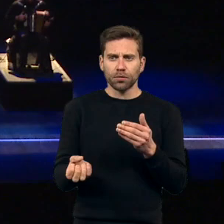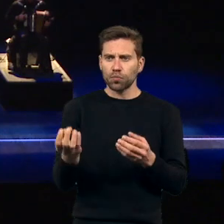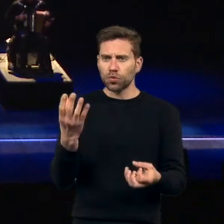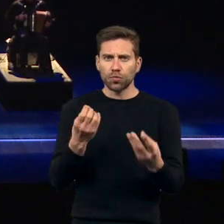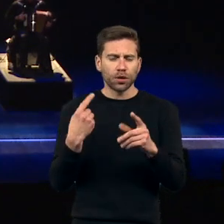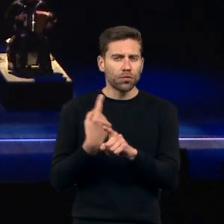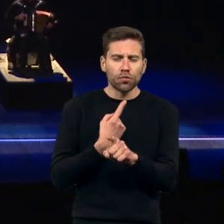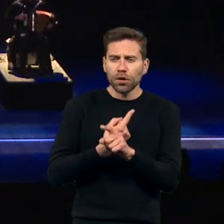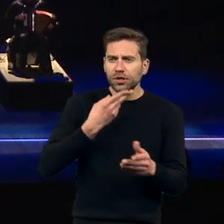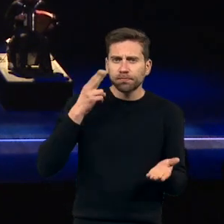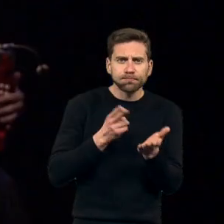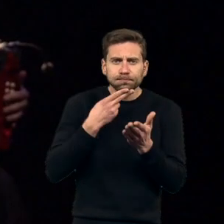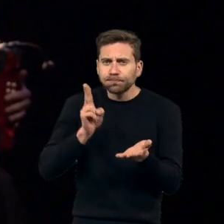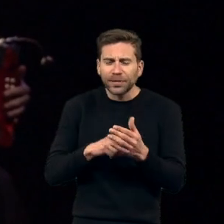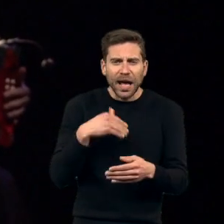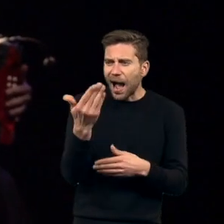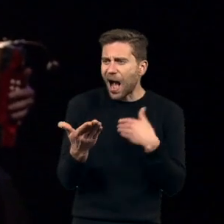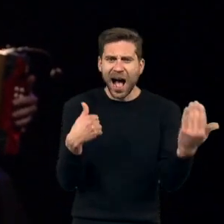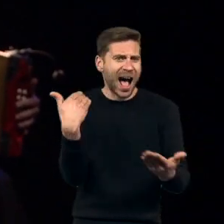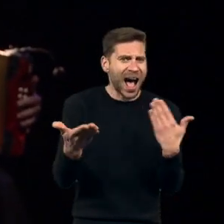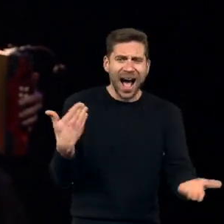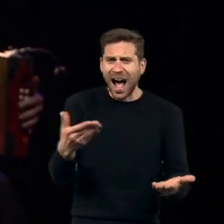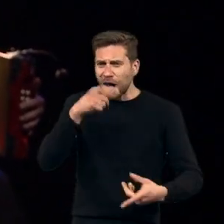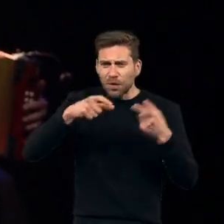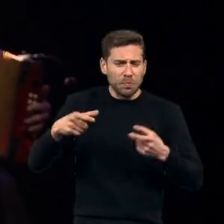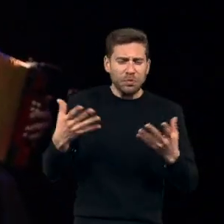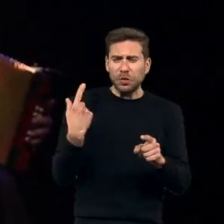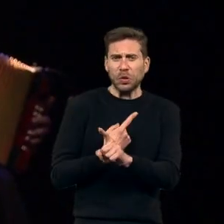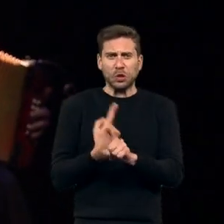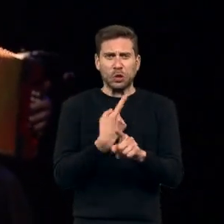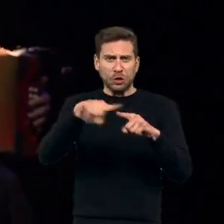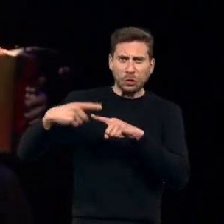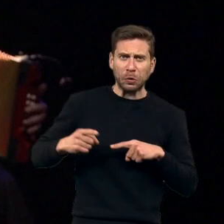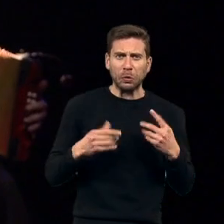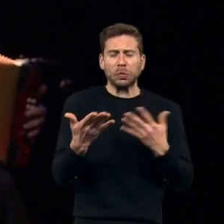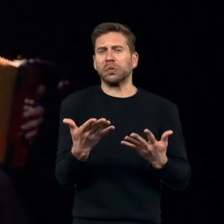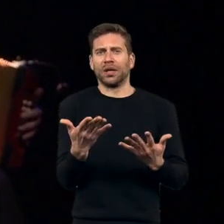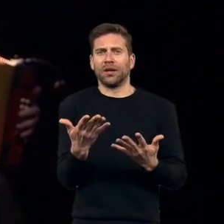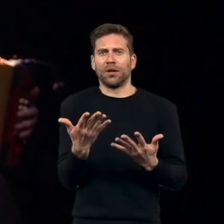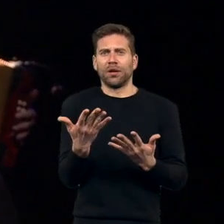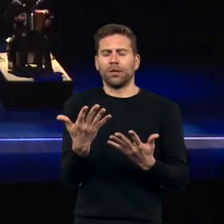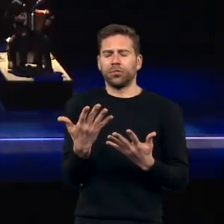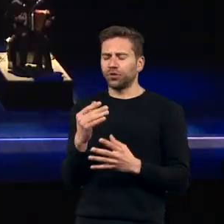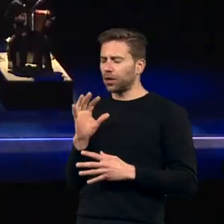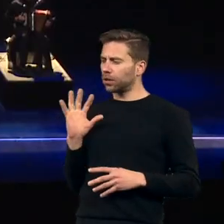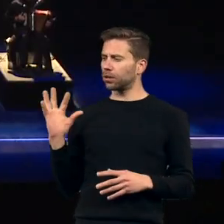espíritos, coisas, entidades em pedra, almas, em certos momentos nossos, do sentimento raiz, quando no mundo exterior, como